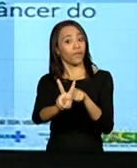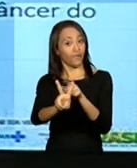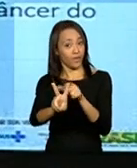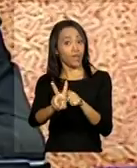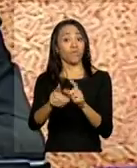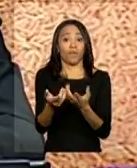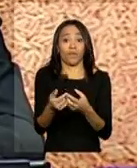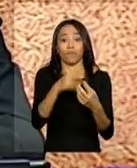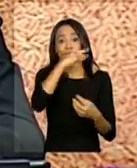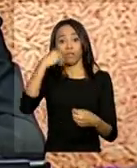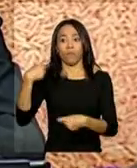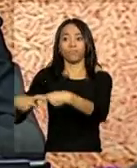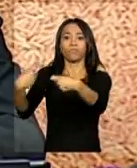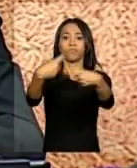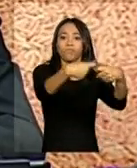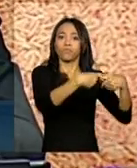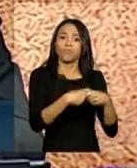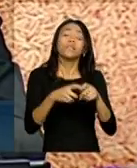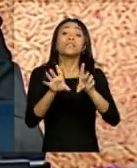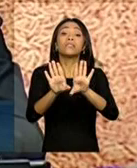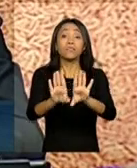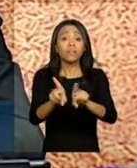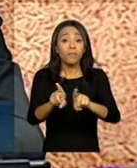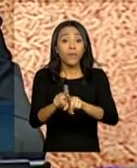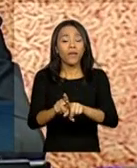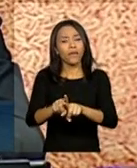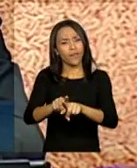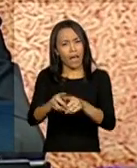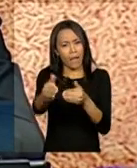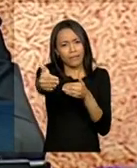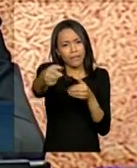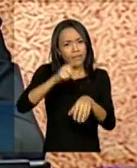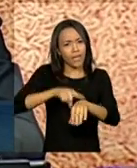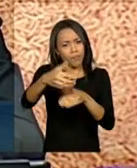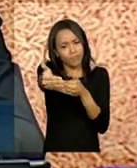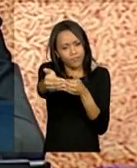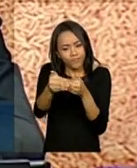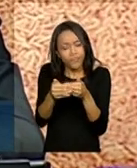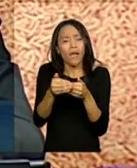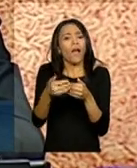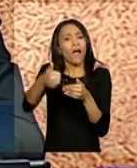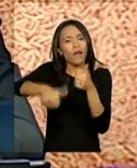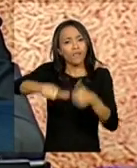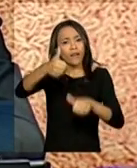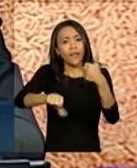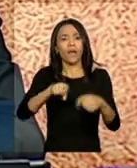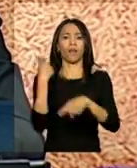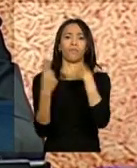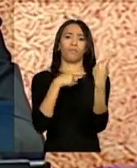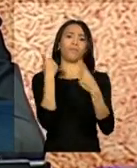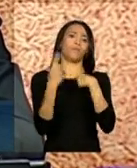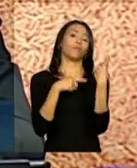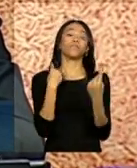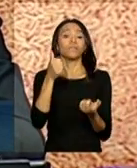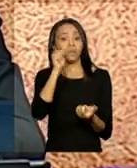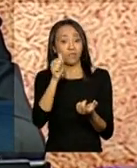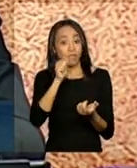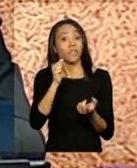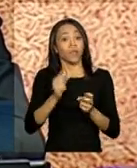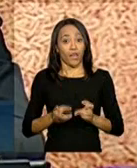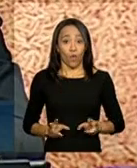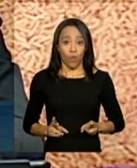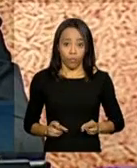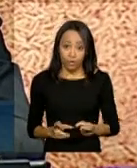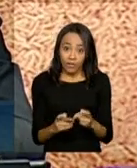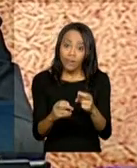ativos e também a Médio prazo avaliar a redução da incidência e mortalidade do Câncer do colo do útero que é